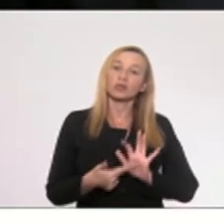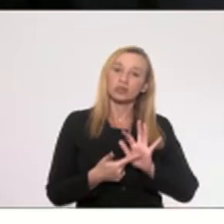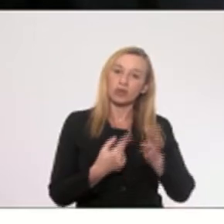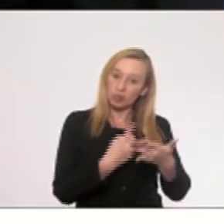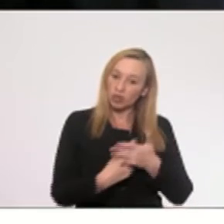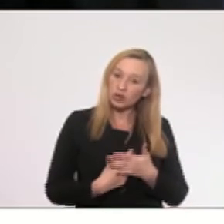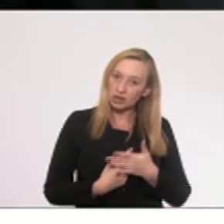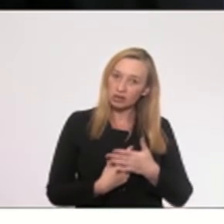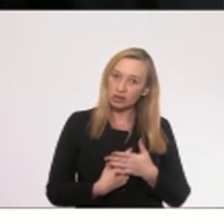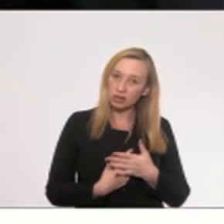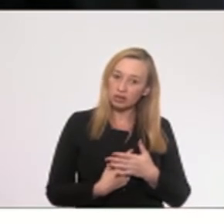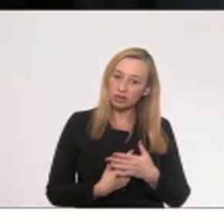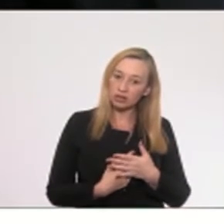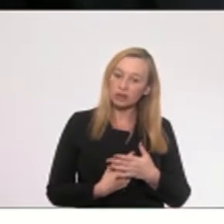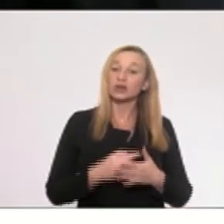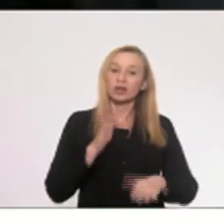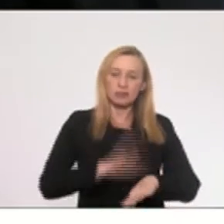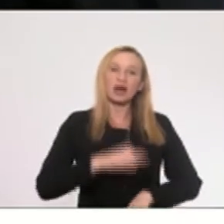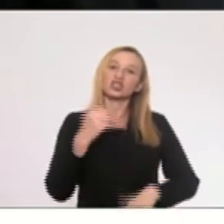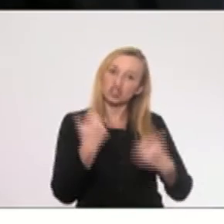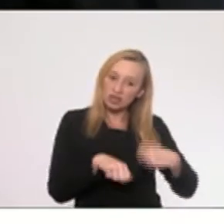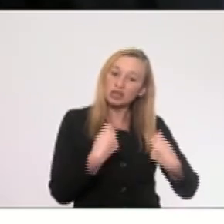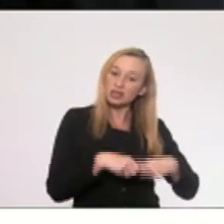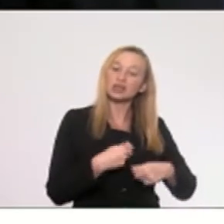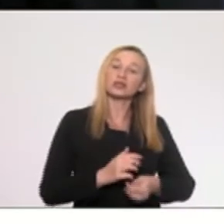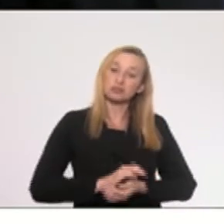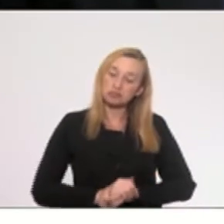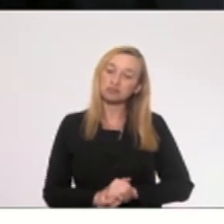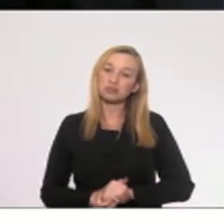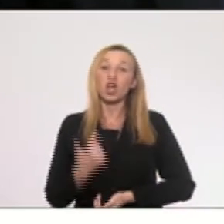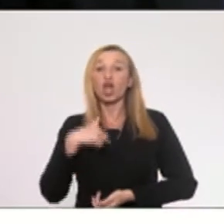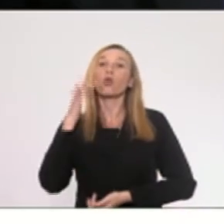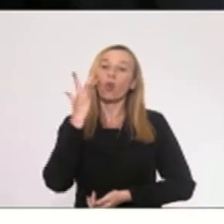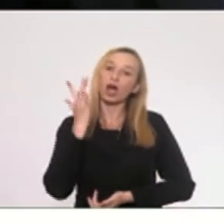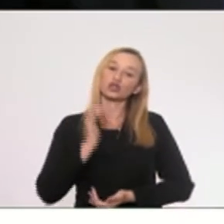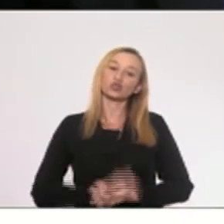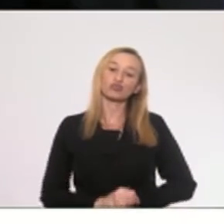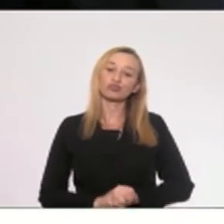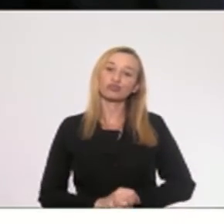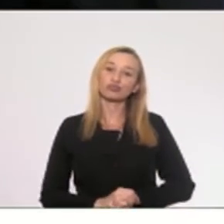proteção àqueles que mais necessitam, isso, aquilo. Eu acho,